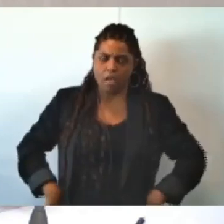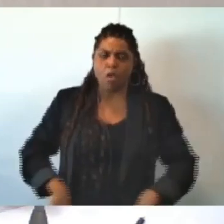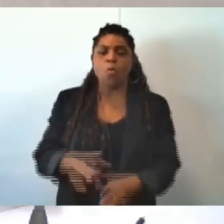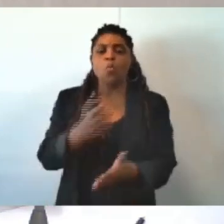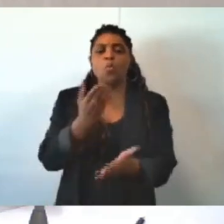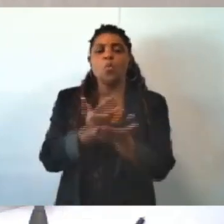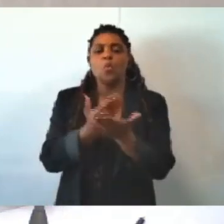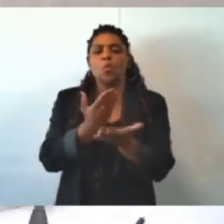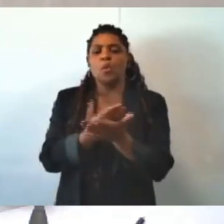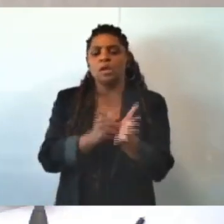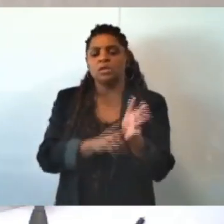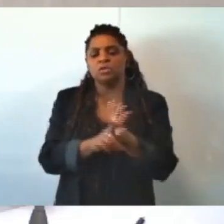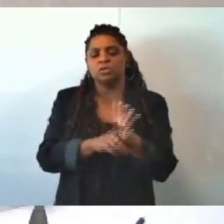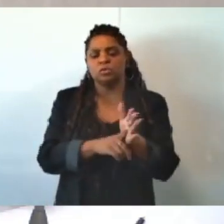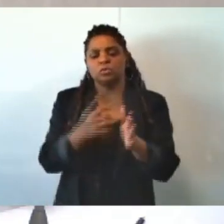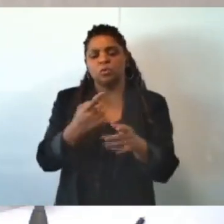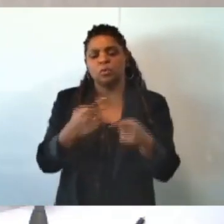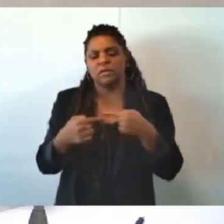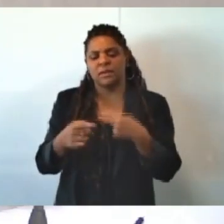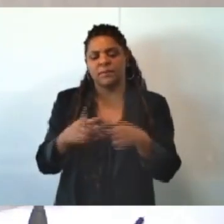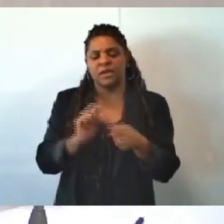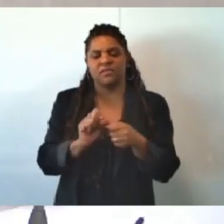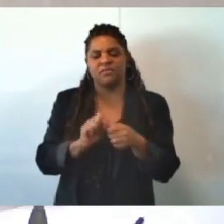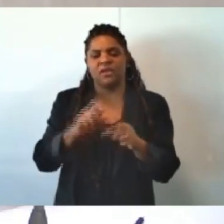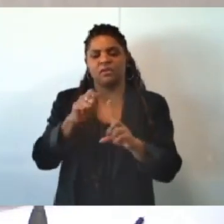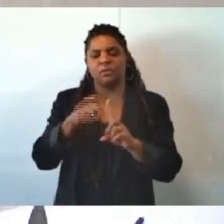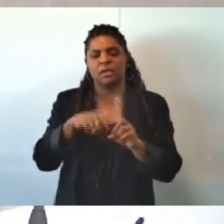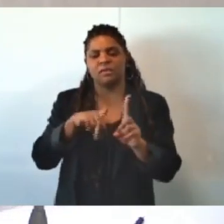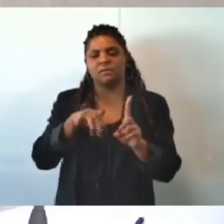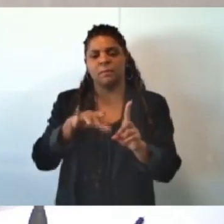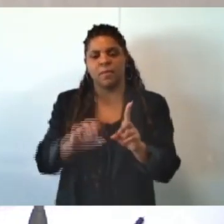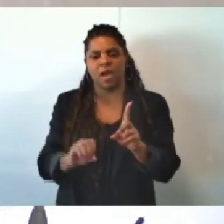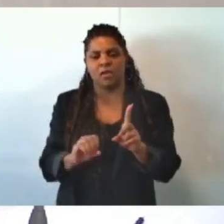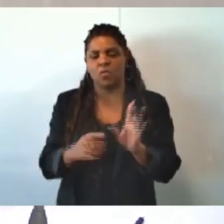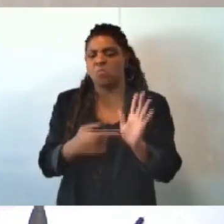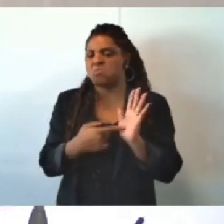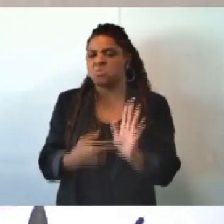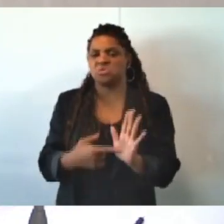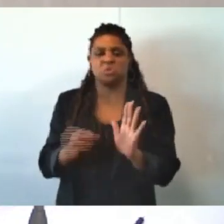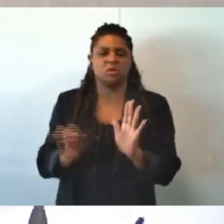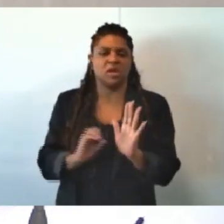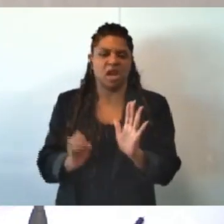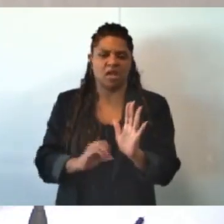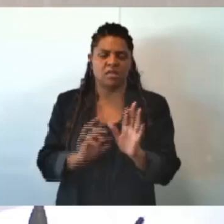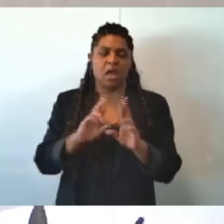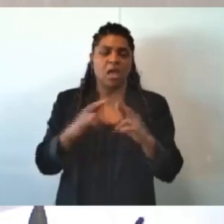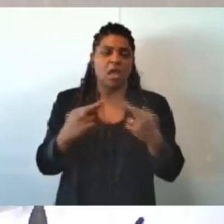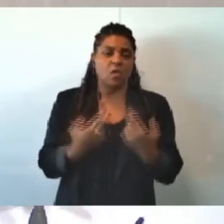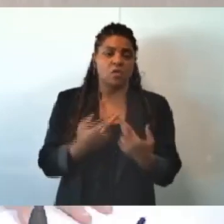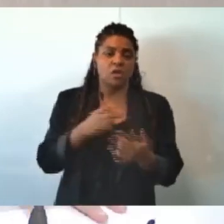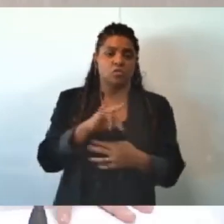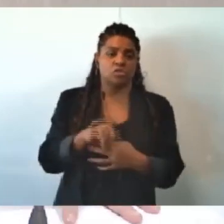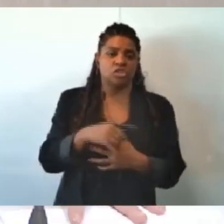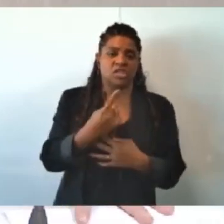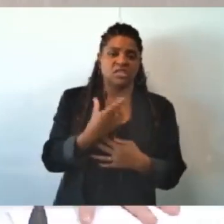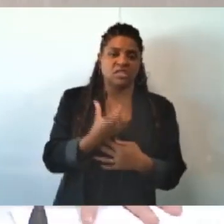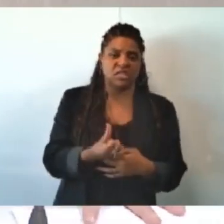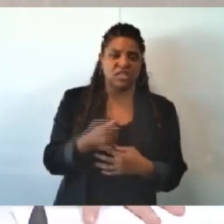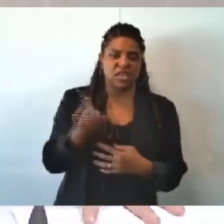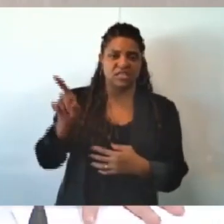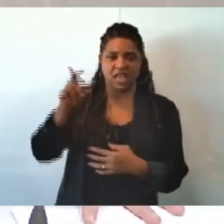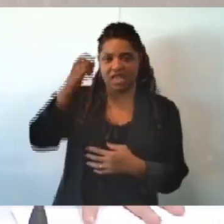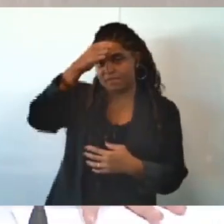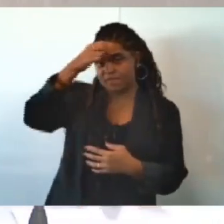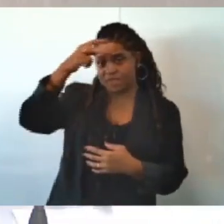nem isso eles mostraram. Inclusive, a reunião do dia 16 na prefeitura era justamente para que